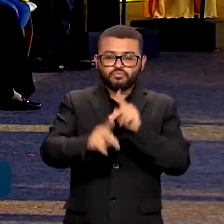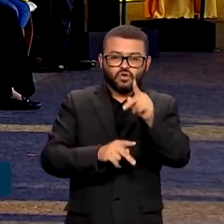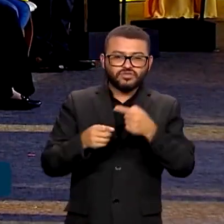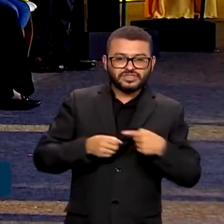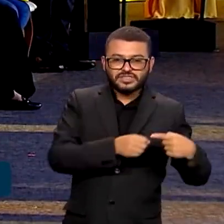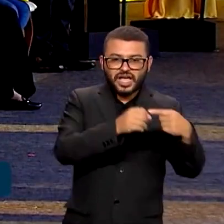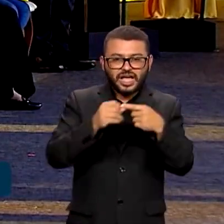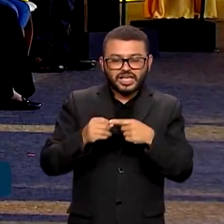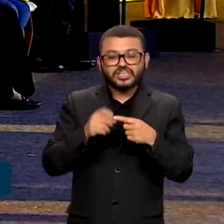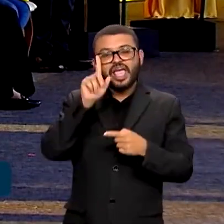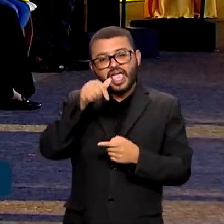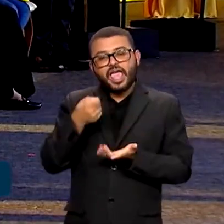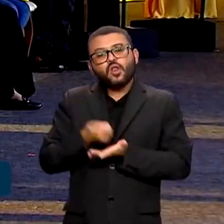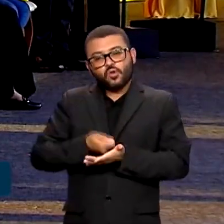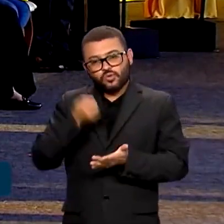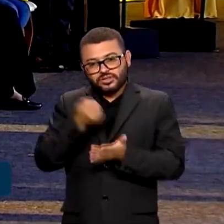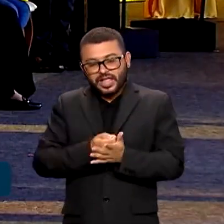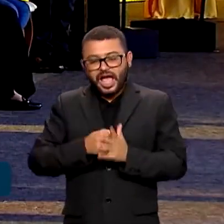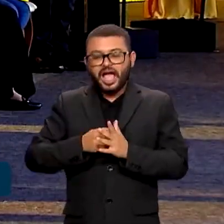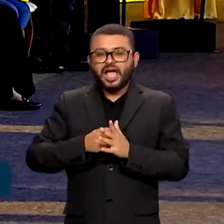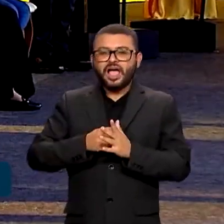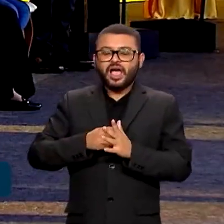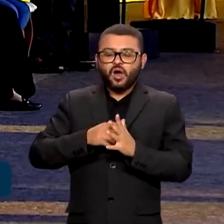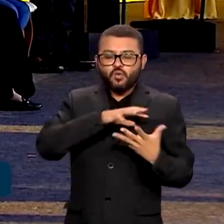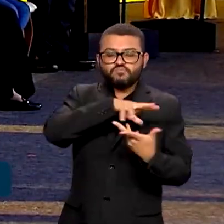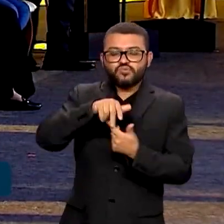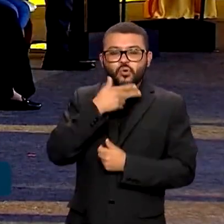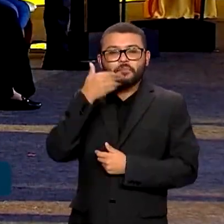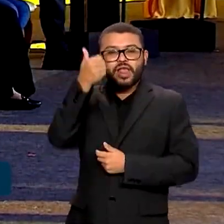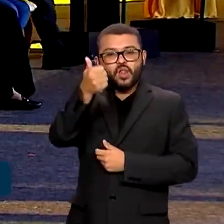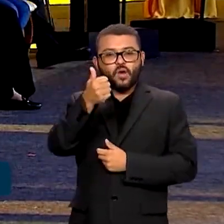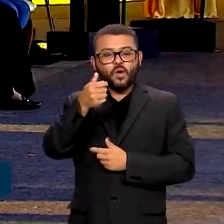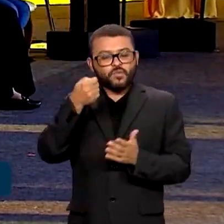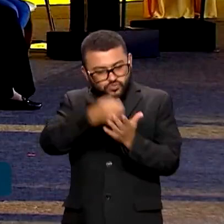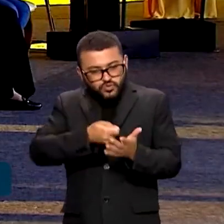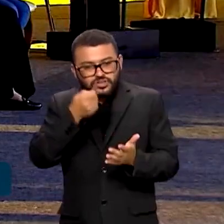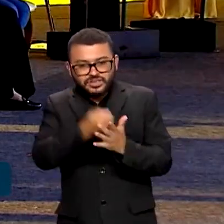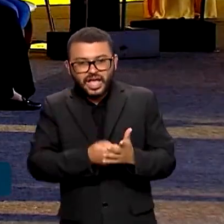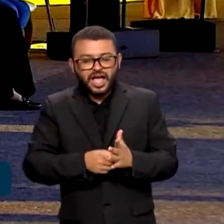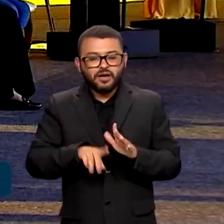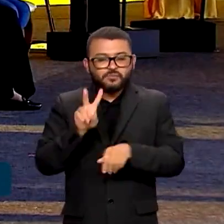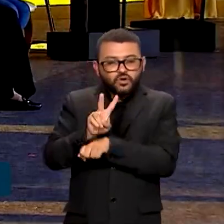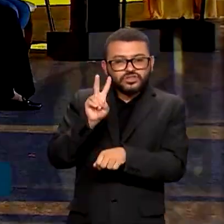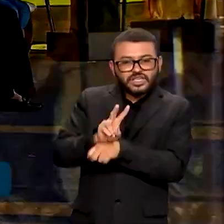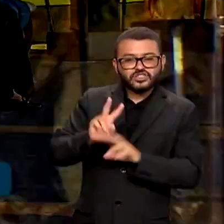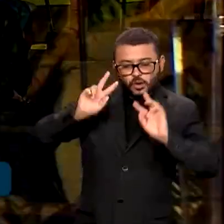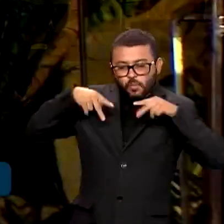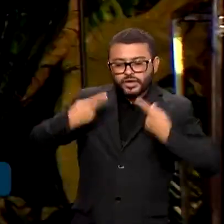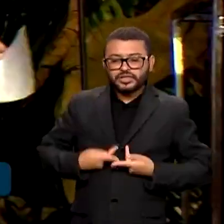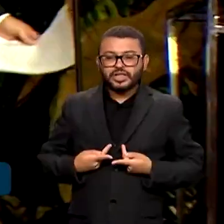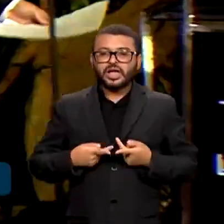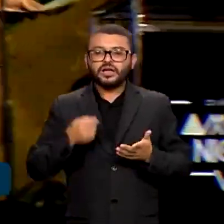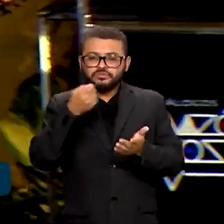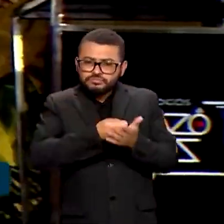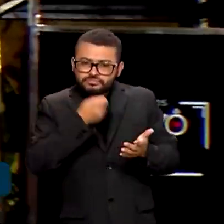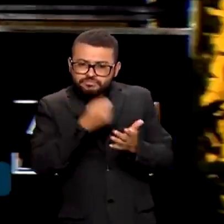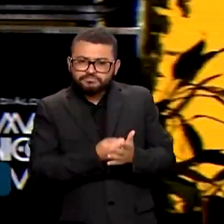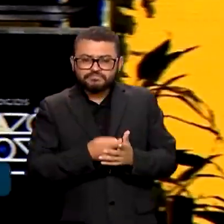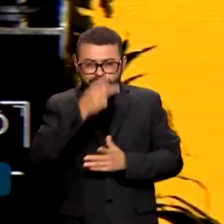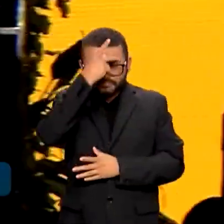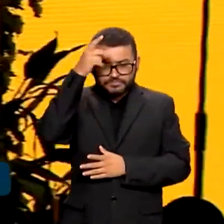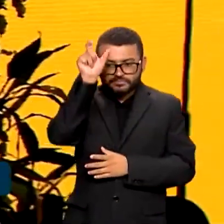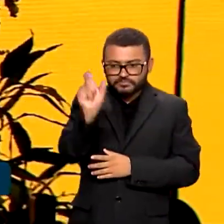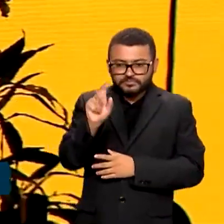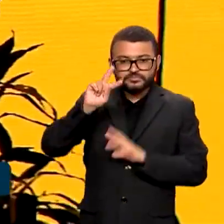cidades, é lutar por um mundo melhor, é defender a humanidade, é lutar pela pessoa